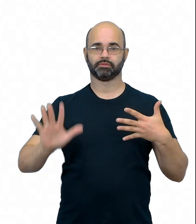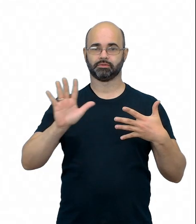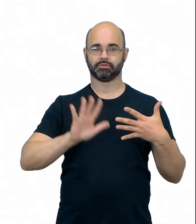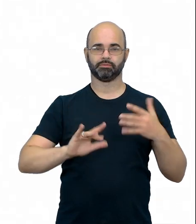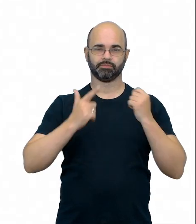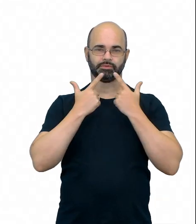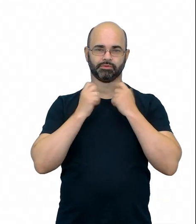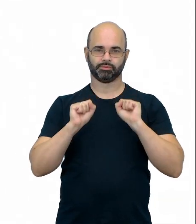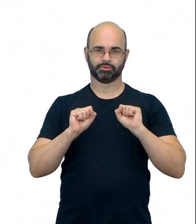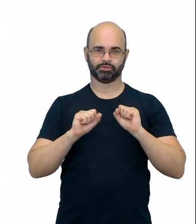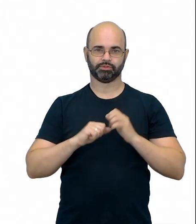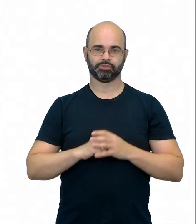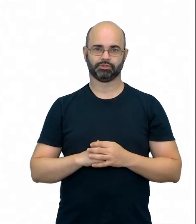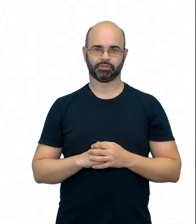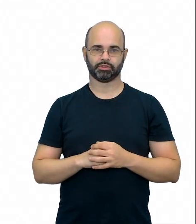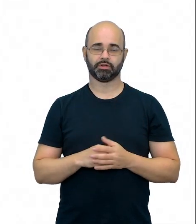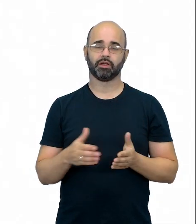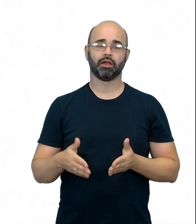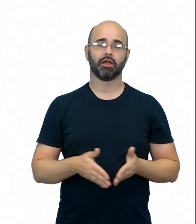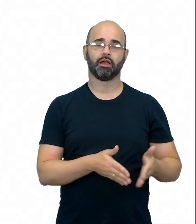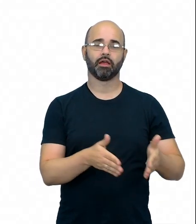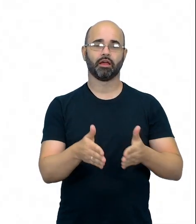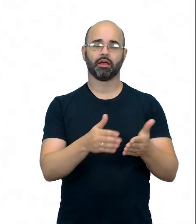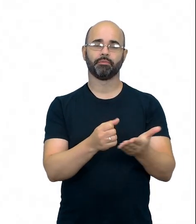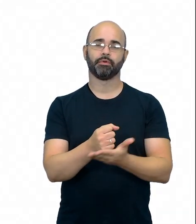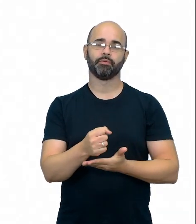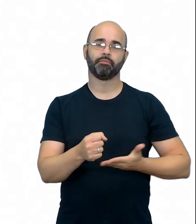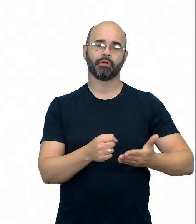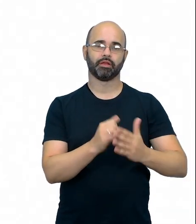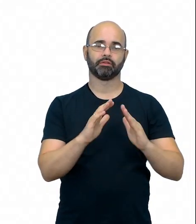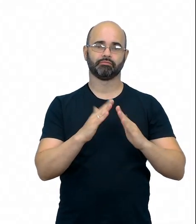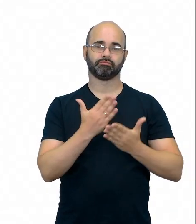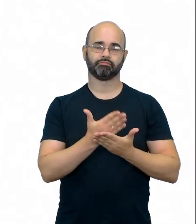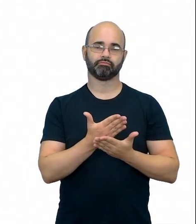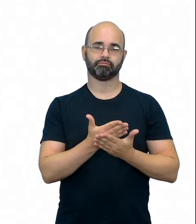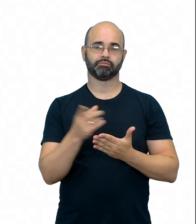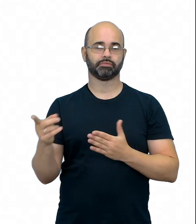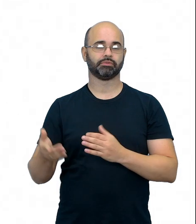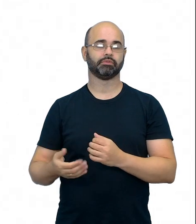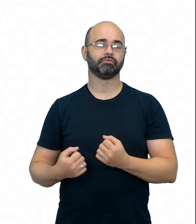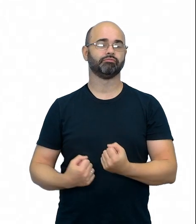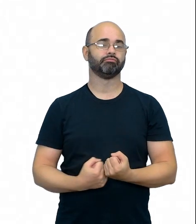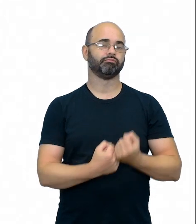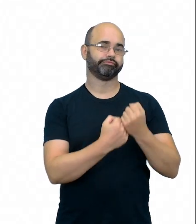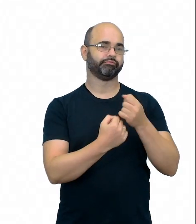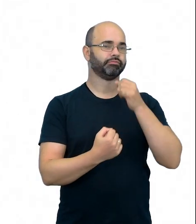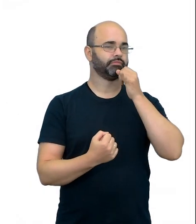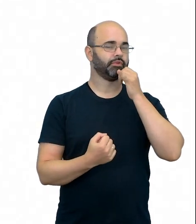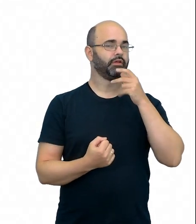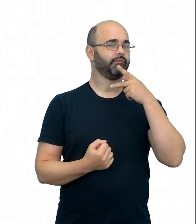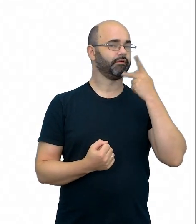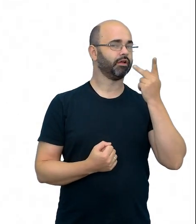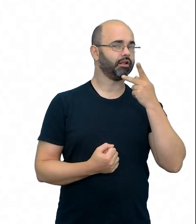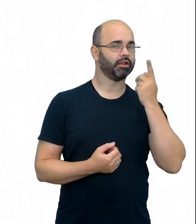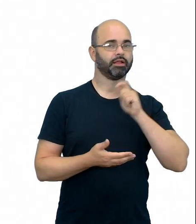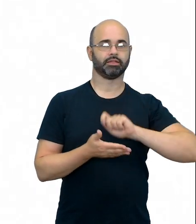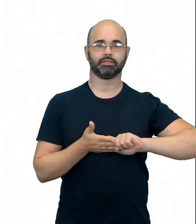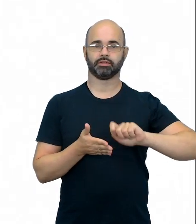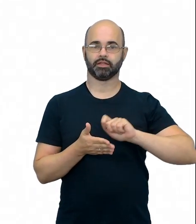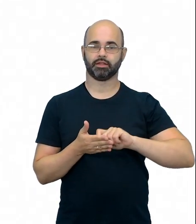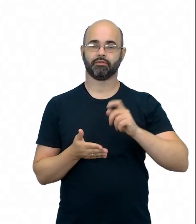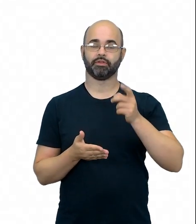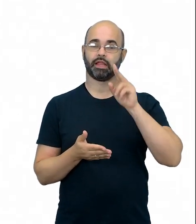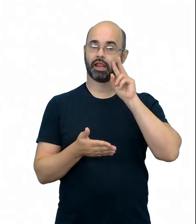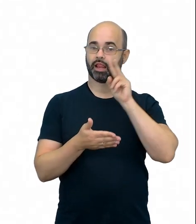o caminho básico que as escolas precisam priorizar. Então, falar, escrever e ler e